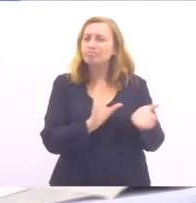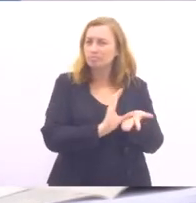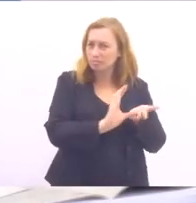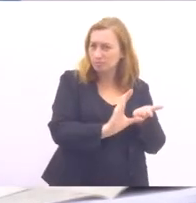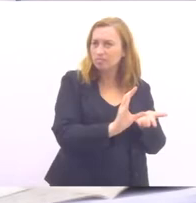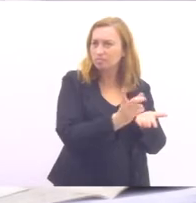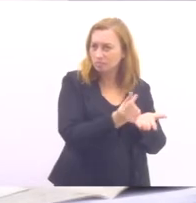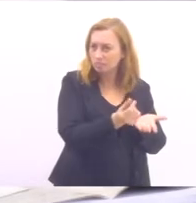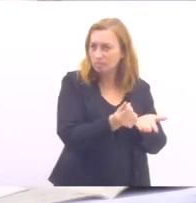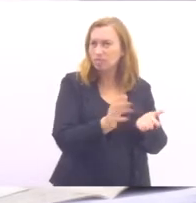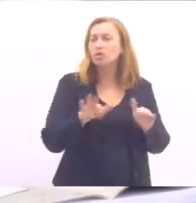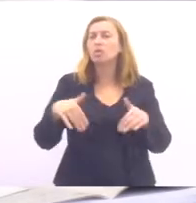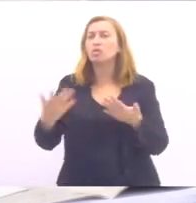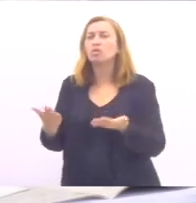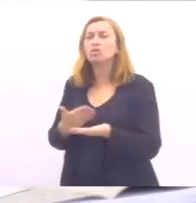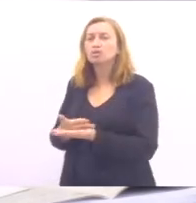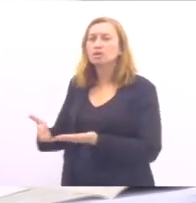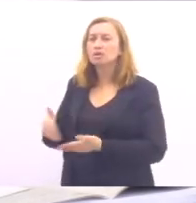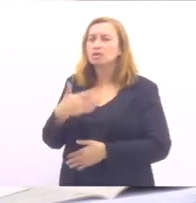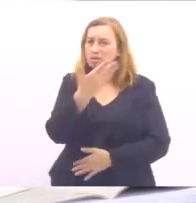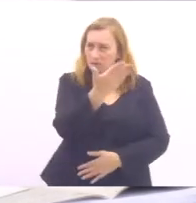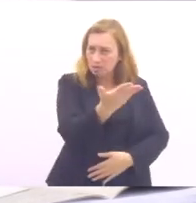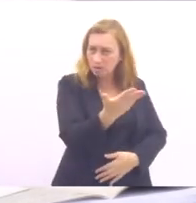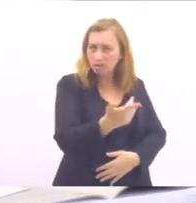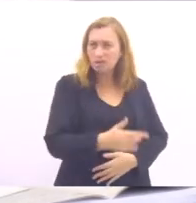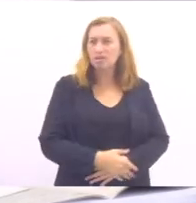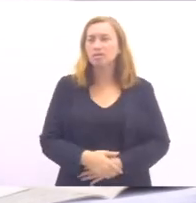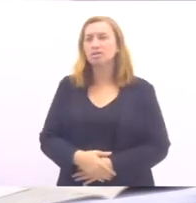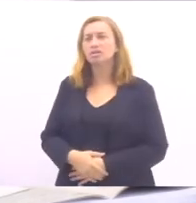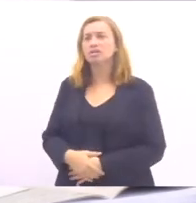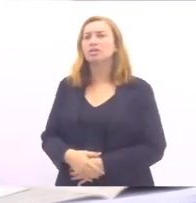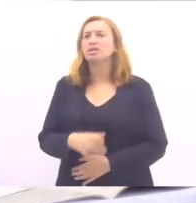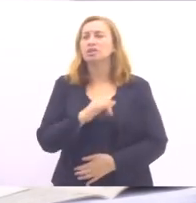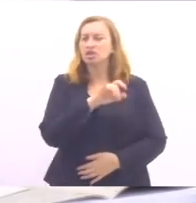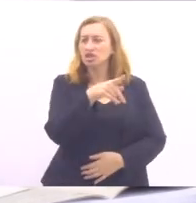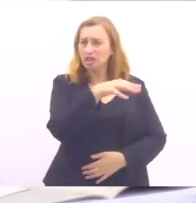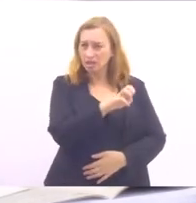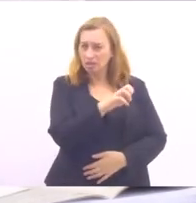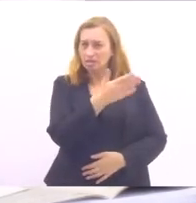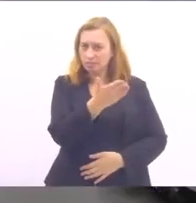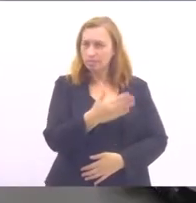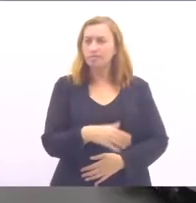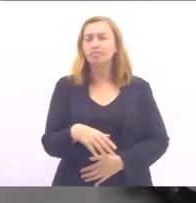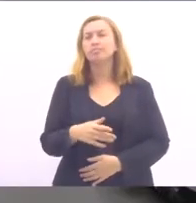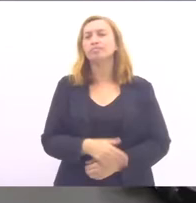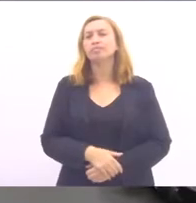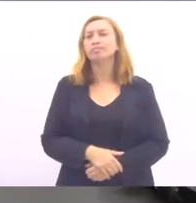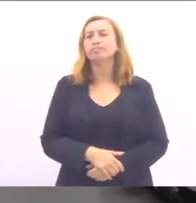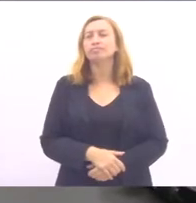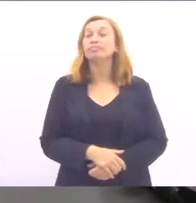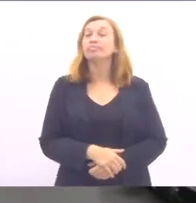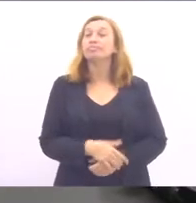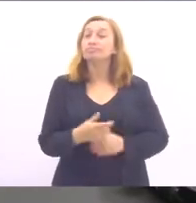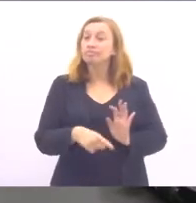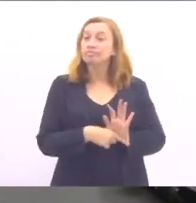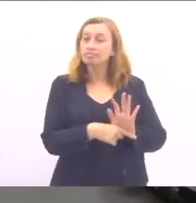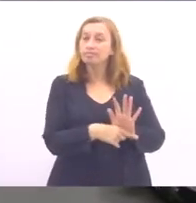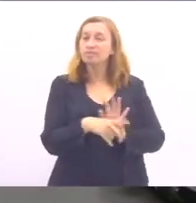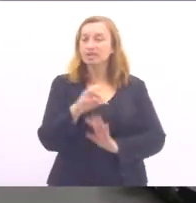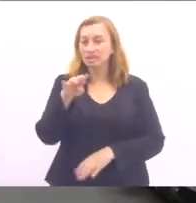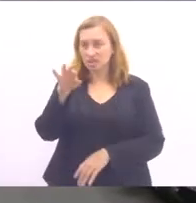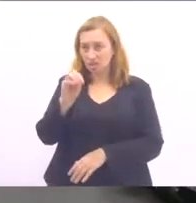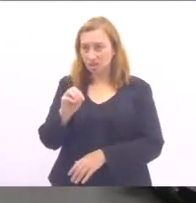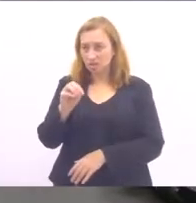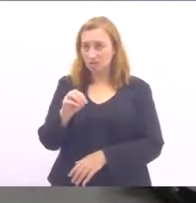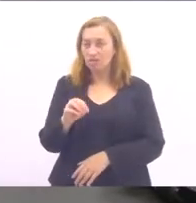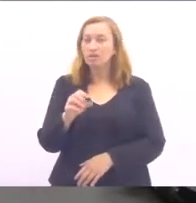é que começa? Está claro. É. Então vamos passar aqui para a Jaqueline para ouvi-la. Para colaborar, o Santiago, como